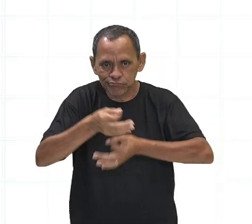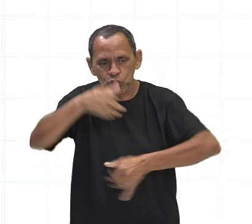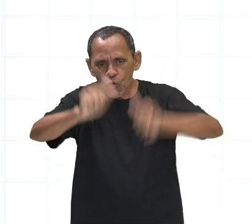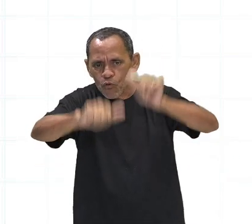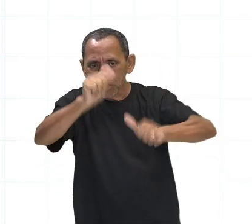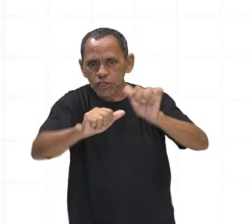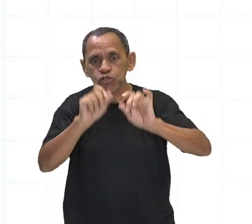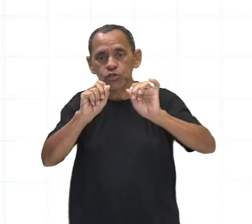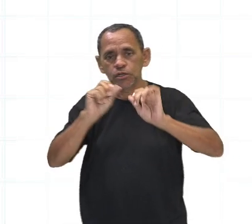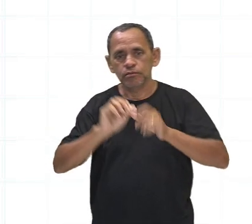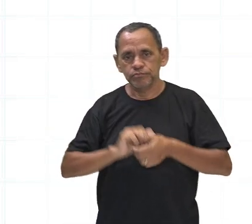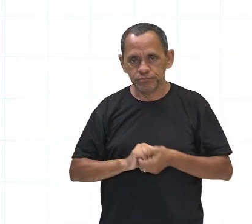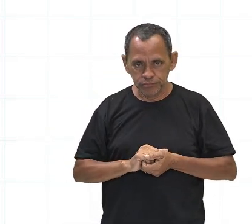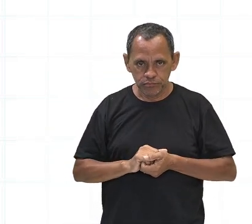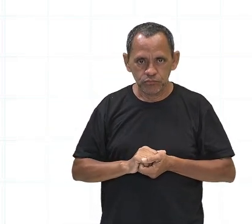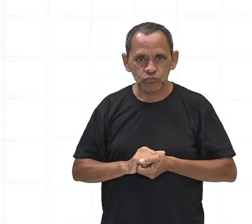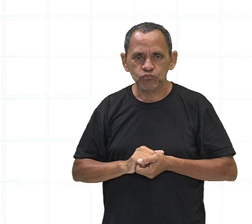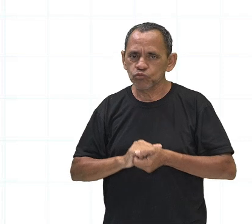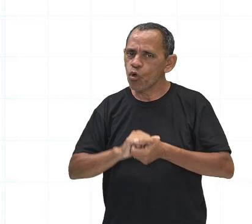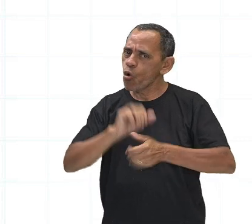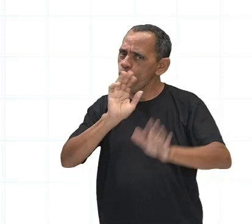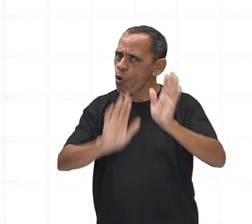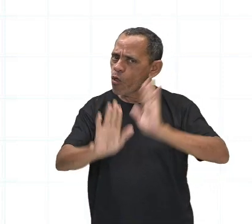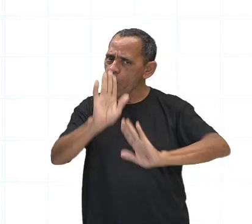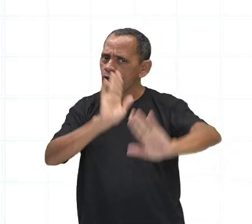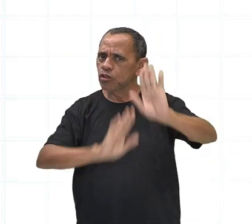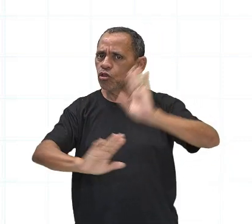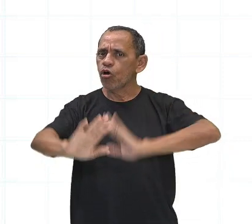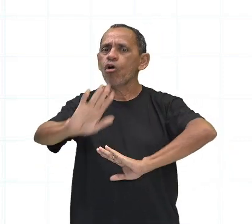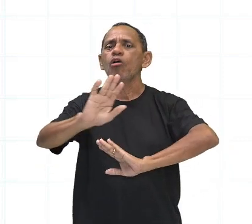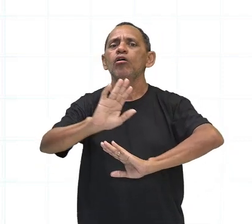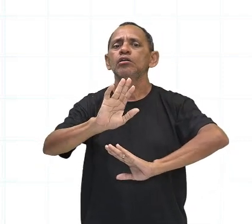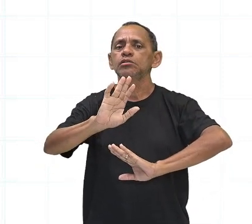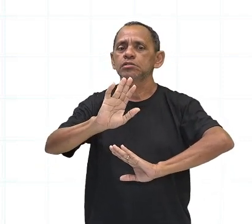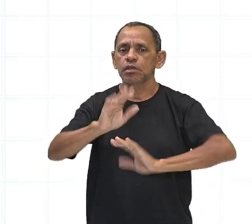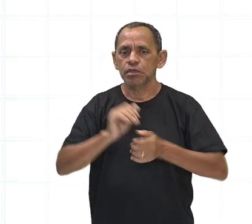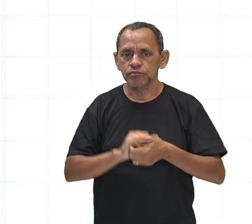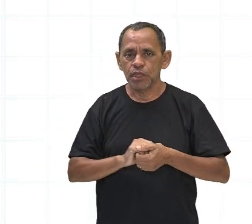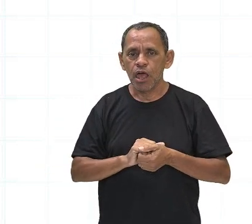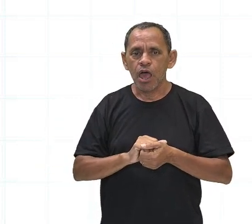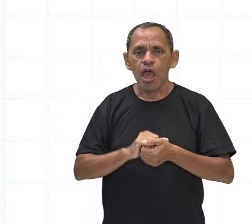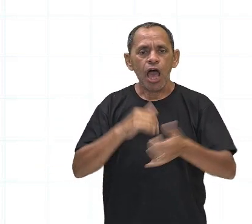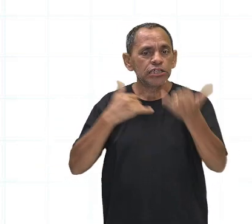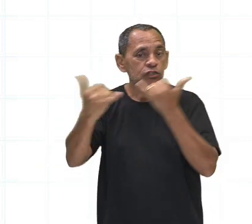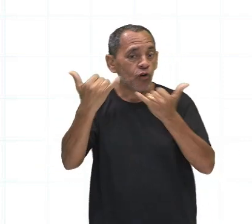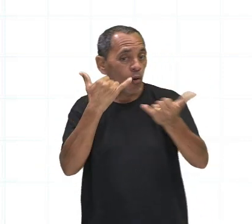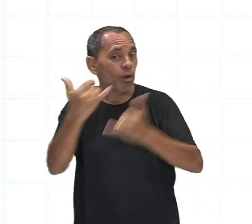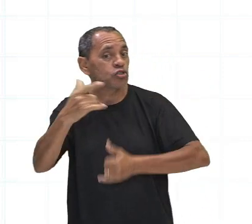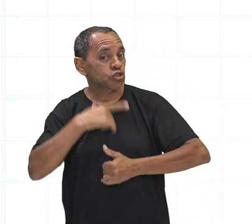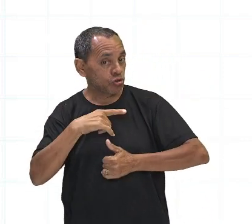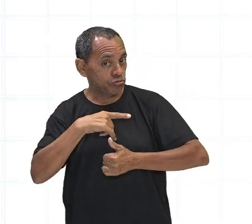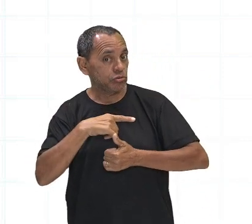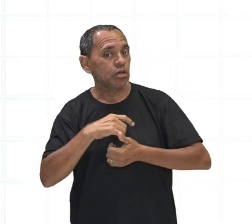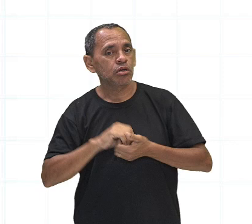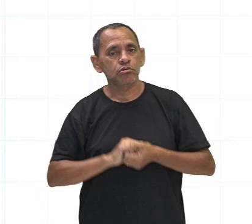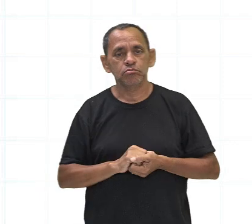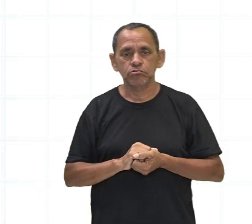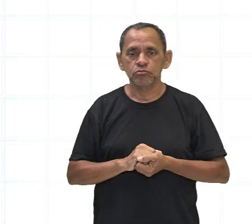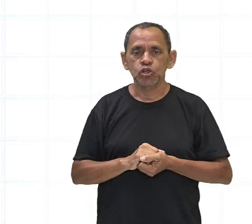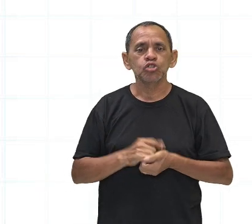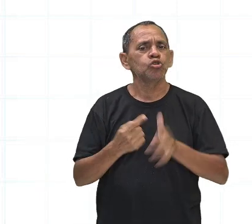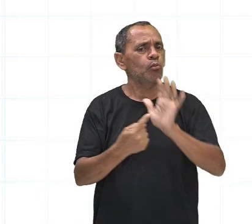de forma cuidadosa e questionadora as informações disponíveis, né, os